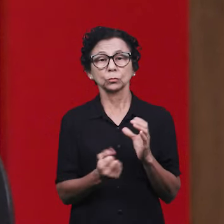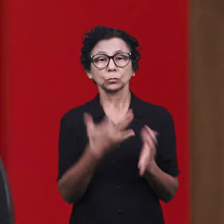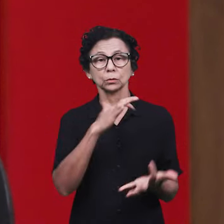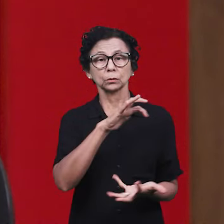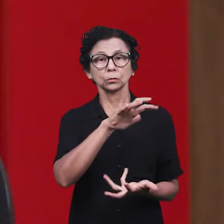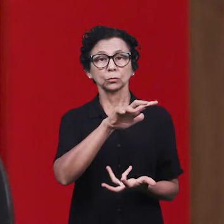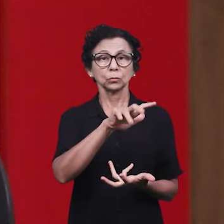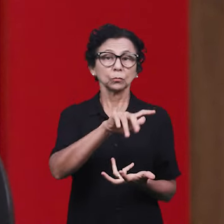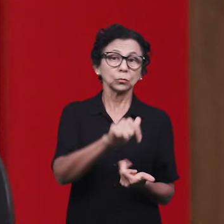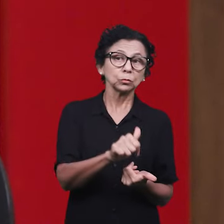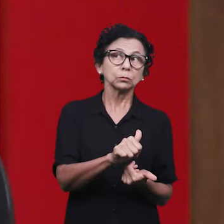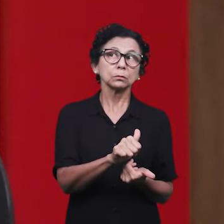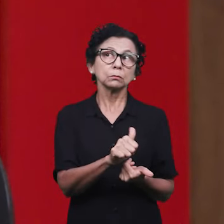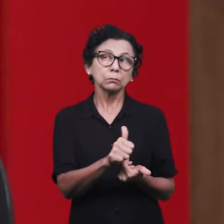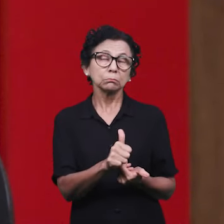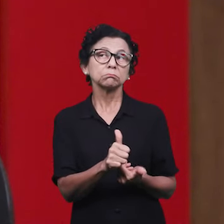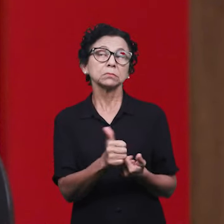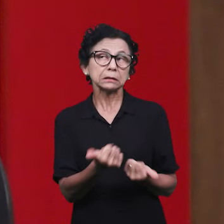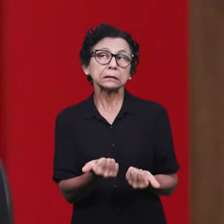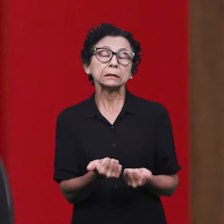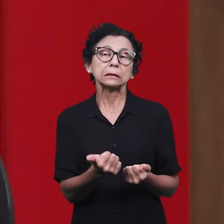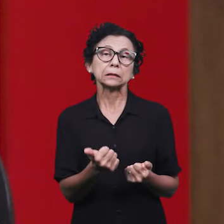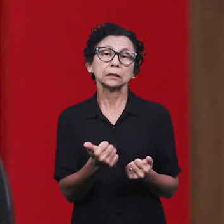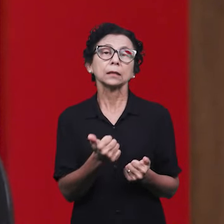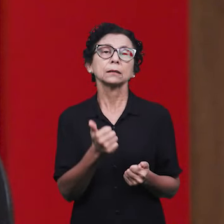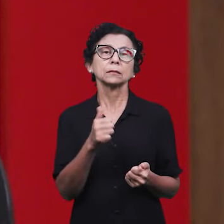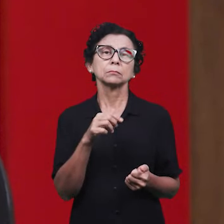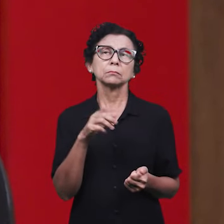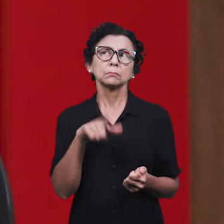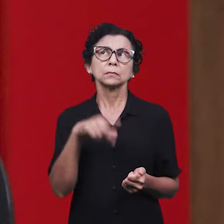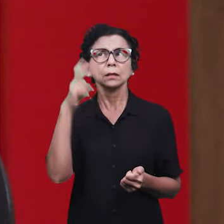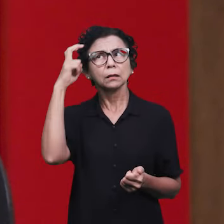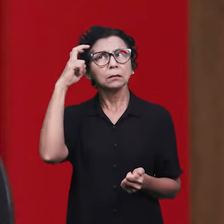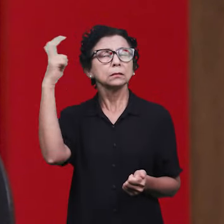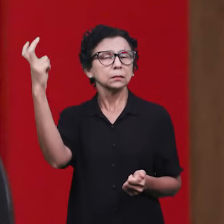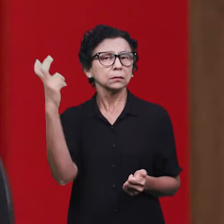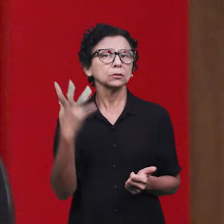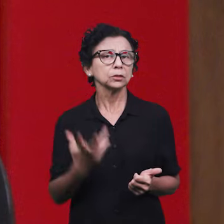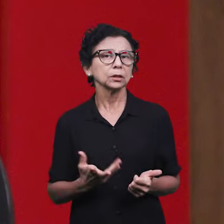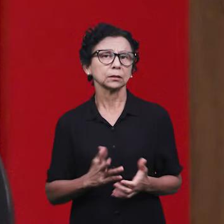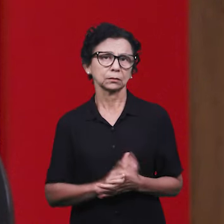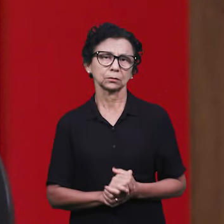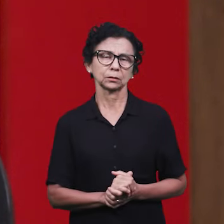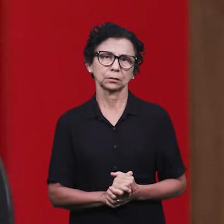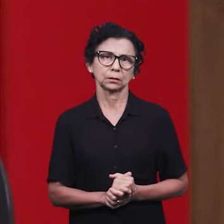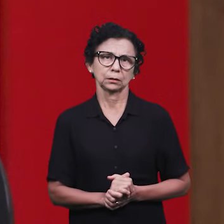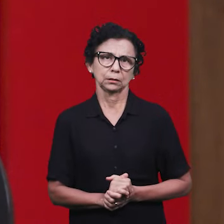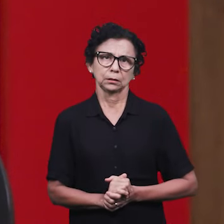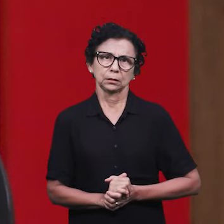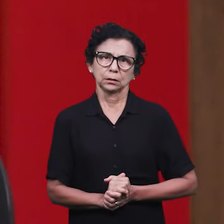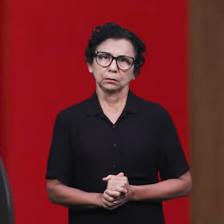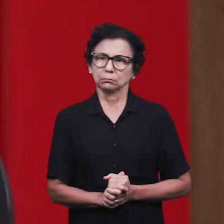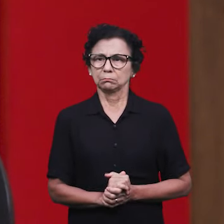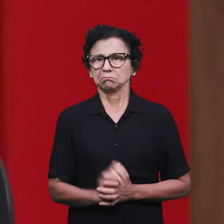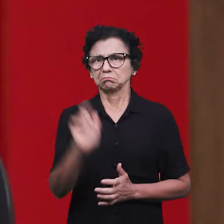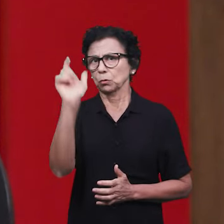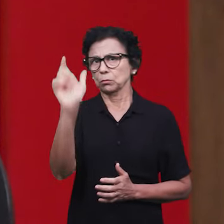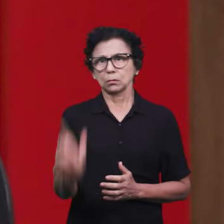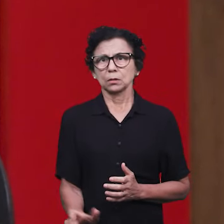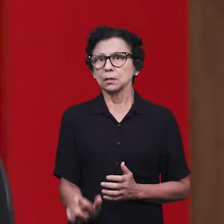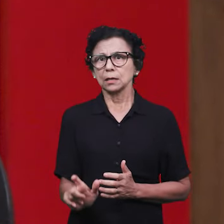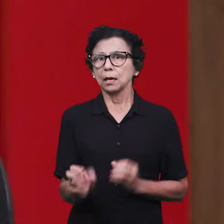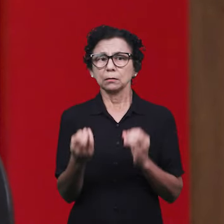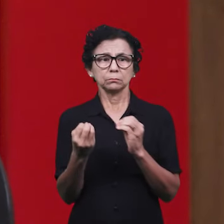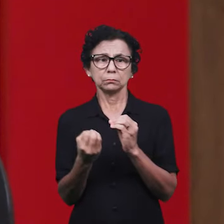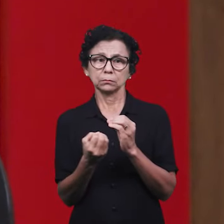como você ter uma complexidade de algo que foi criado, né, se não foi por alguém, né,